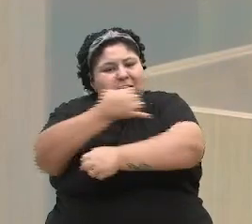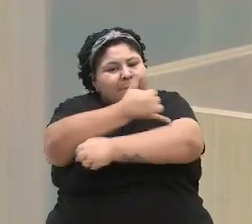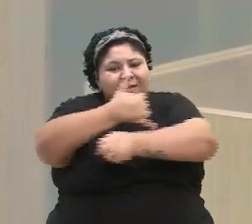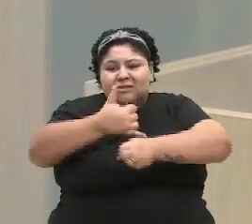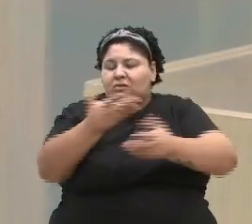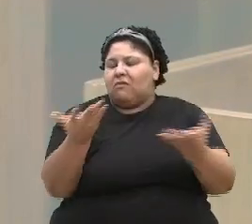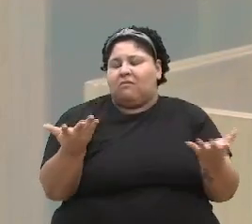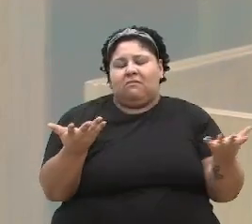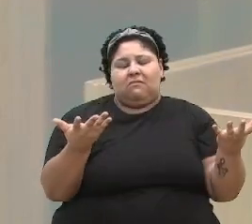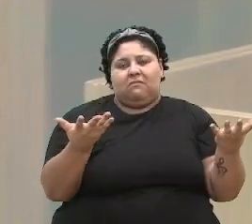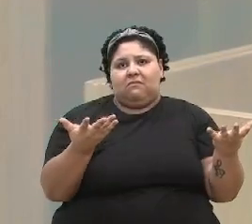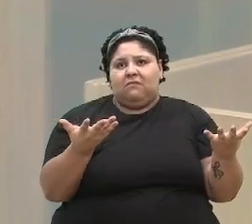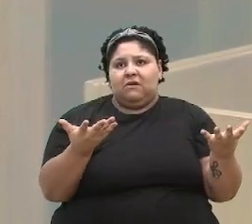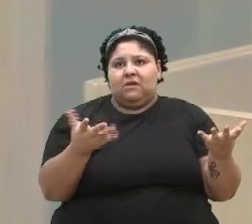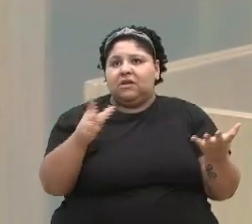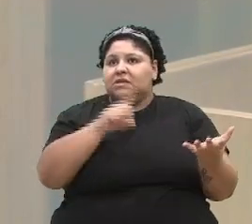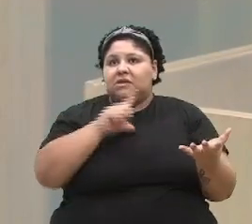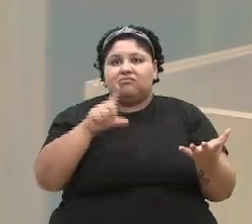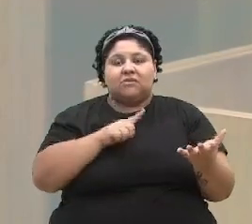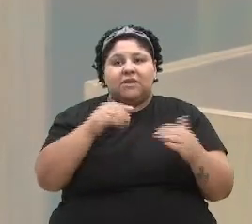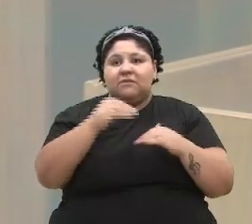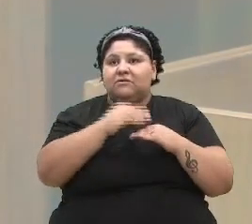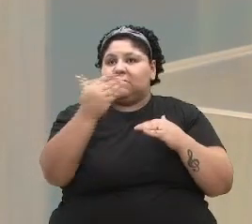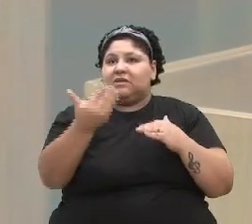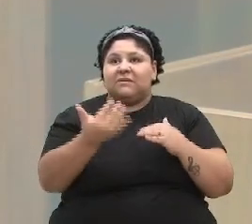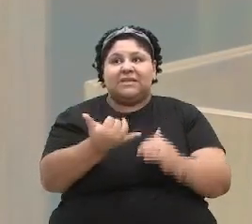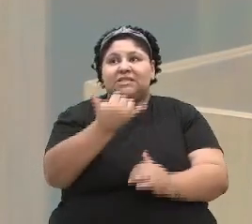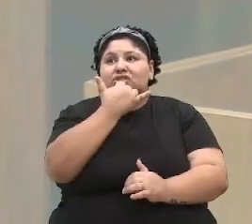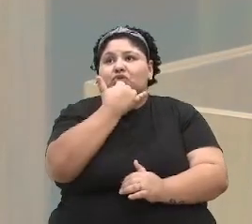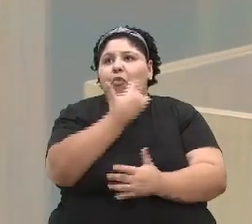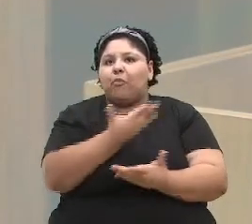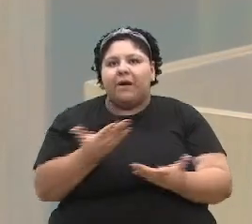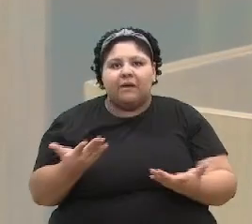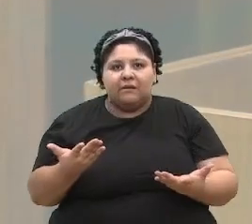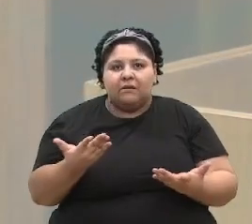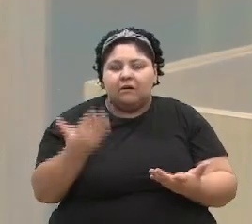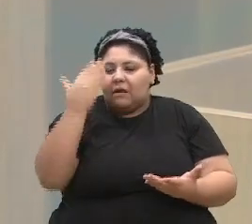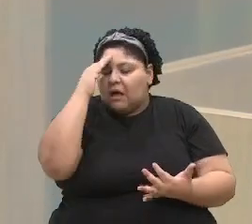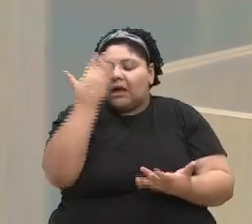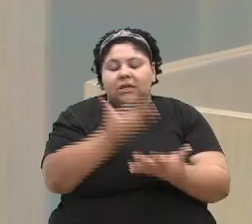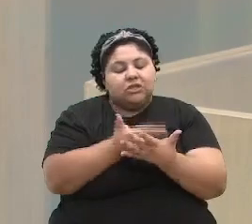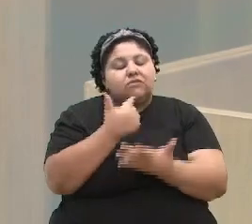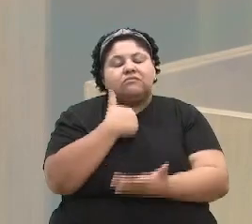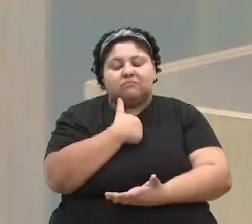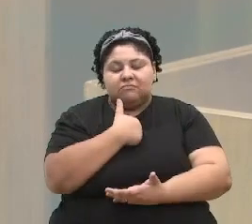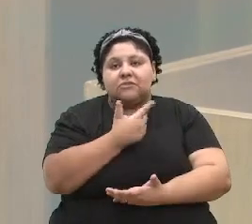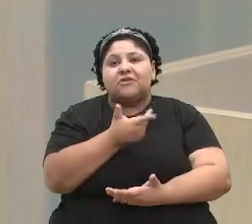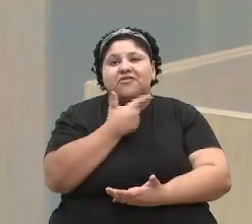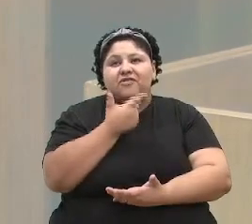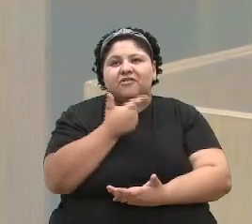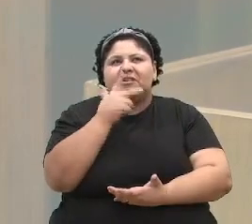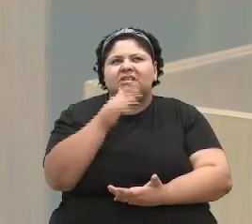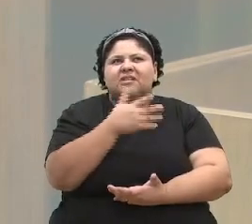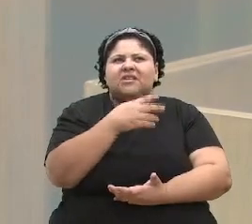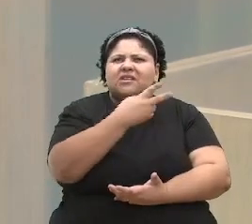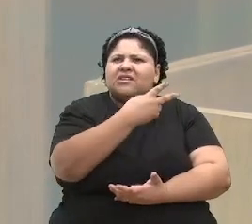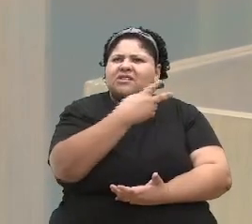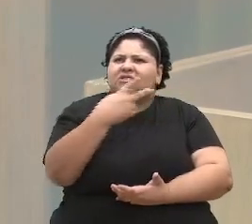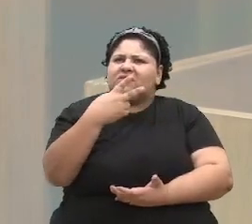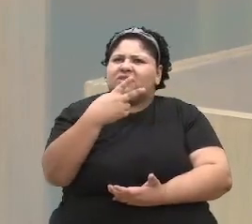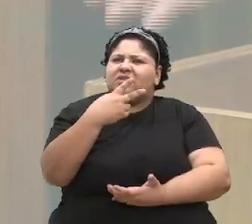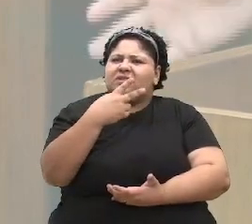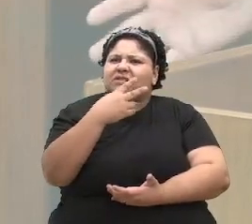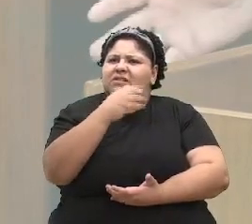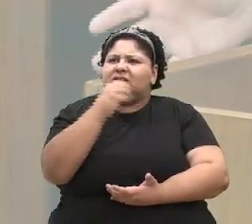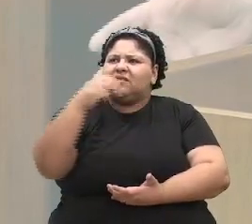limite, não tem mais desculpas. Parte, né? Acredito eu que falaram que em torno de 200 milhões que estavam